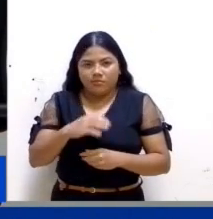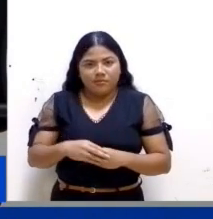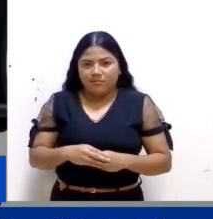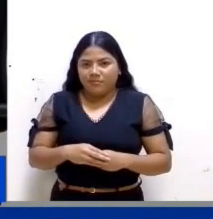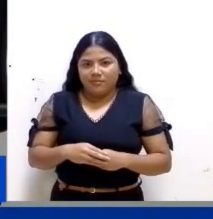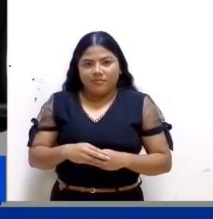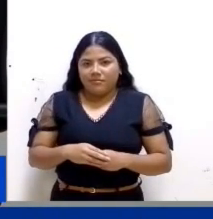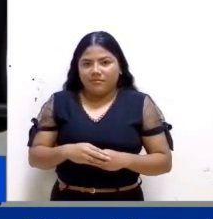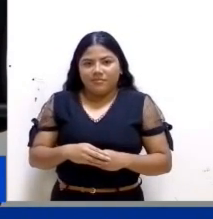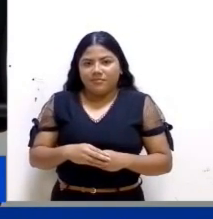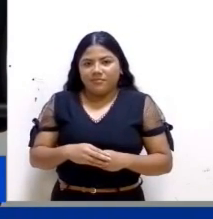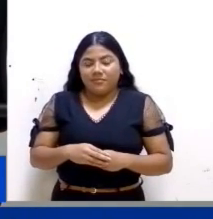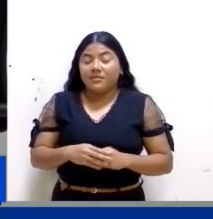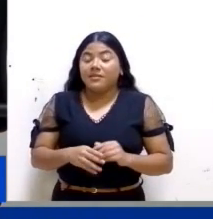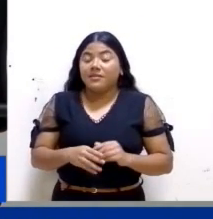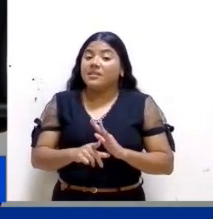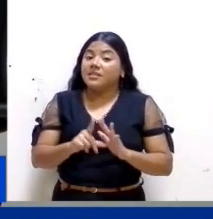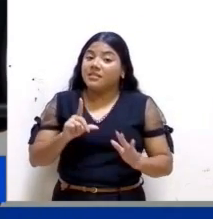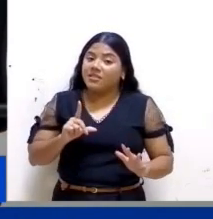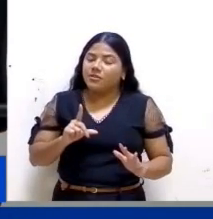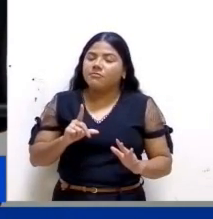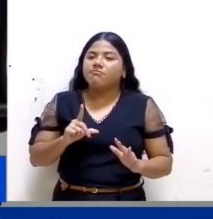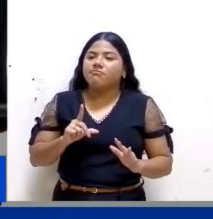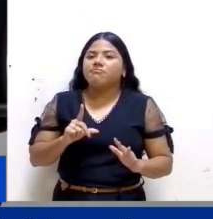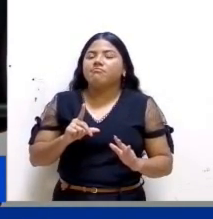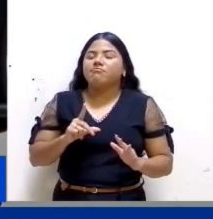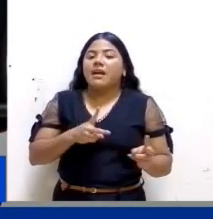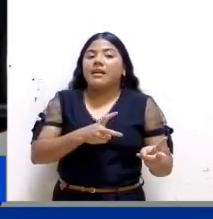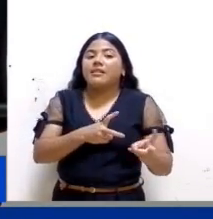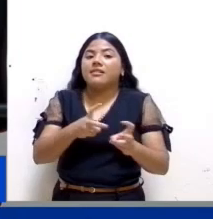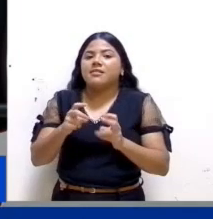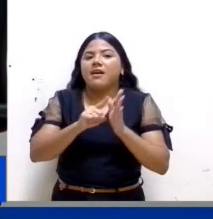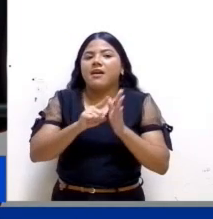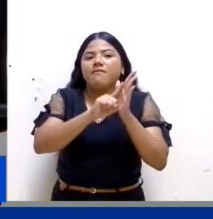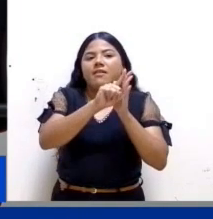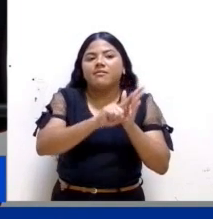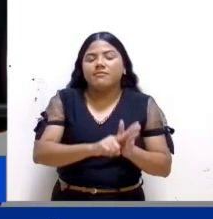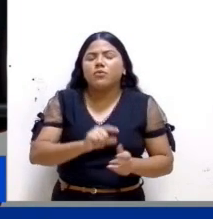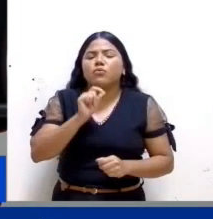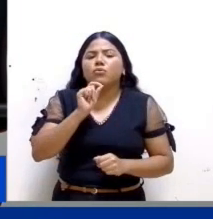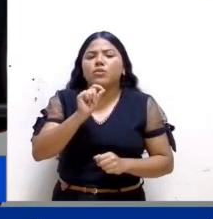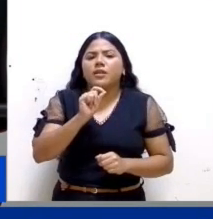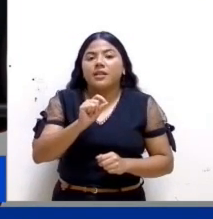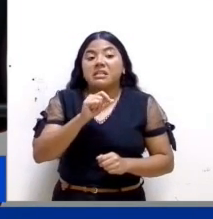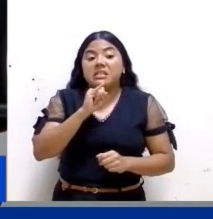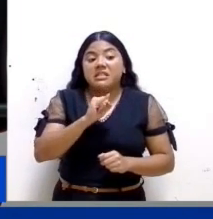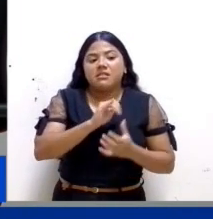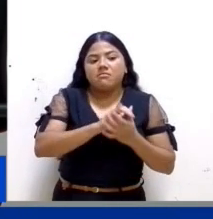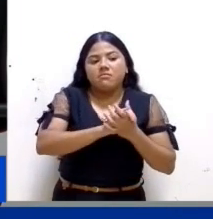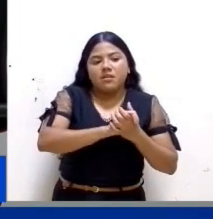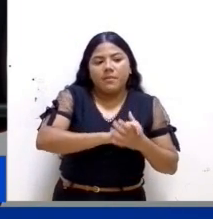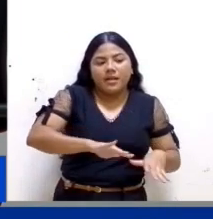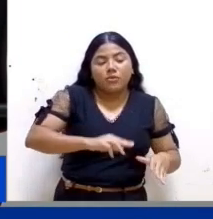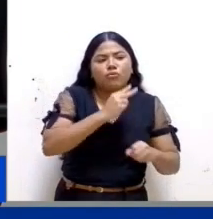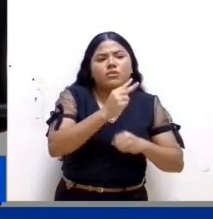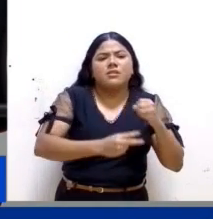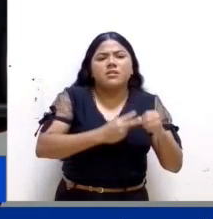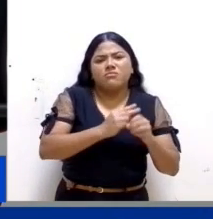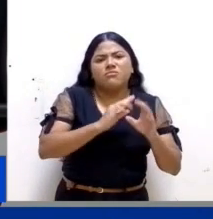2 anos separados de fato para poder pedir o divórcio. Você tinha que, ou então...